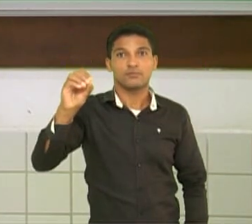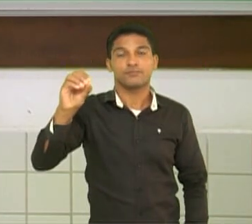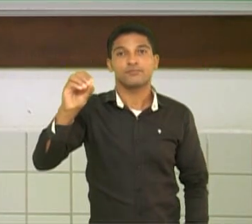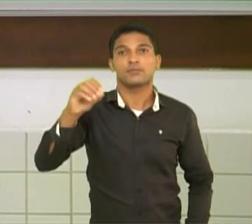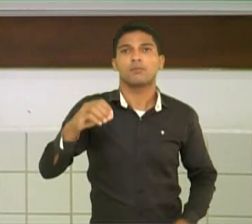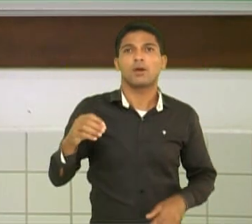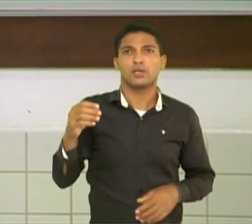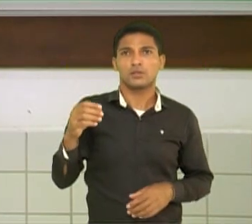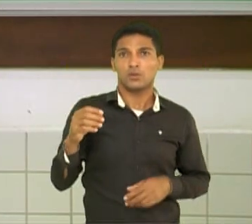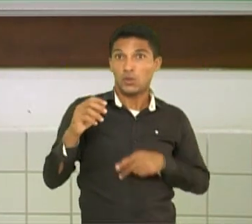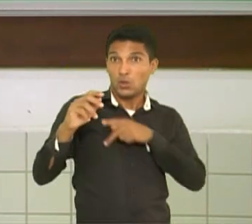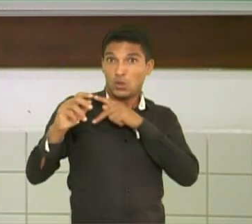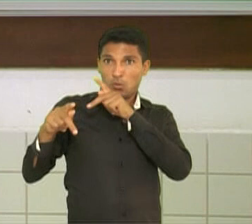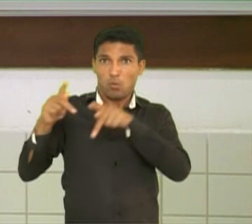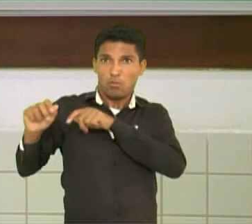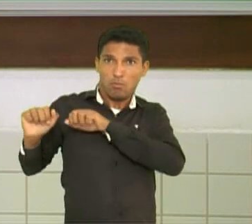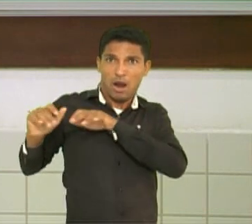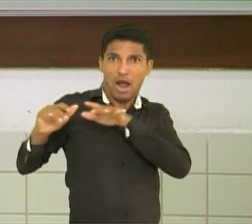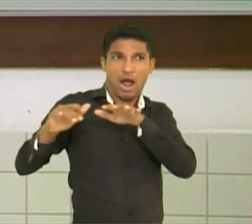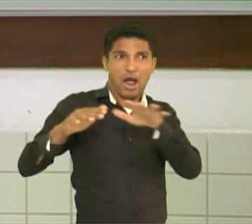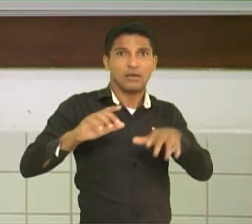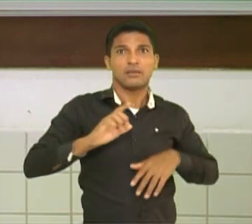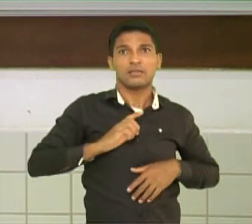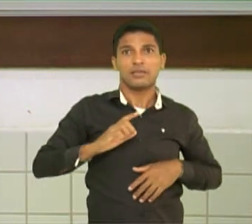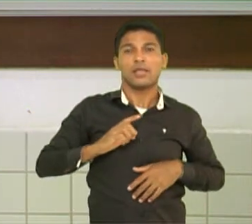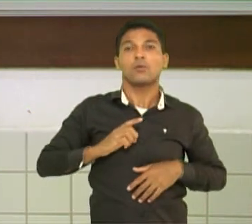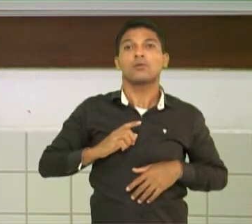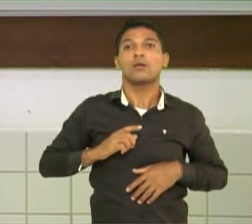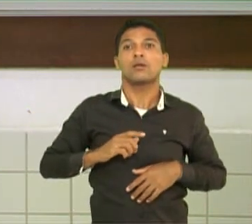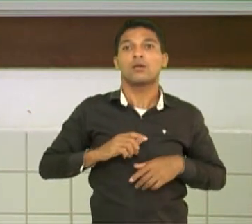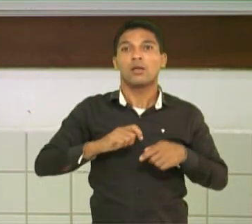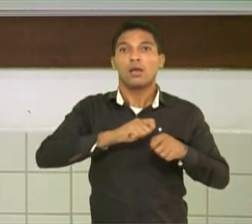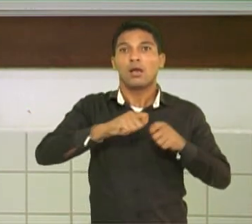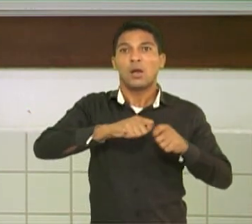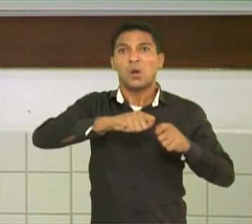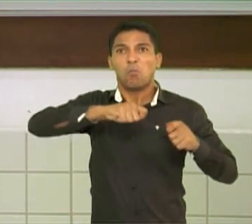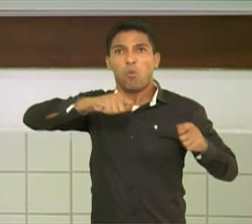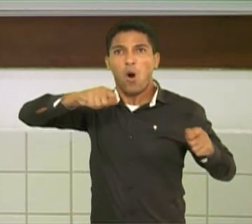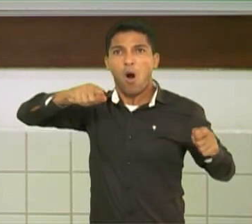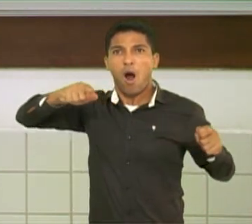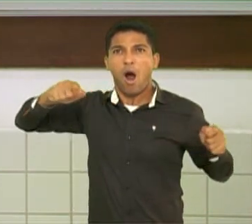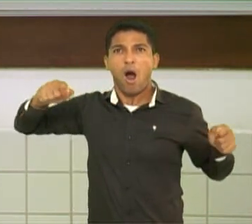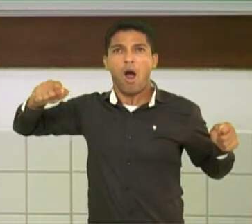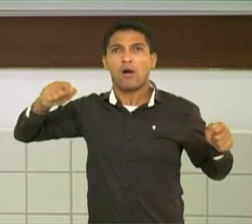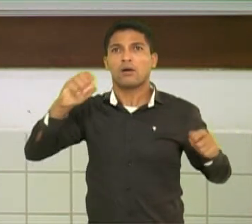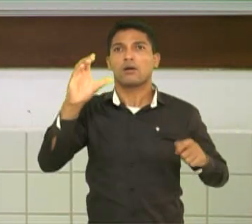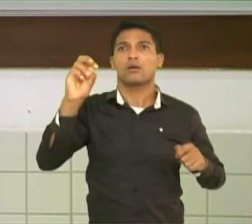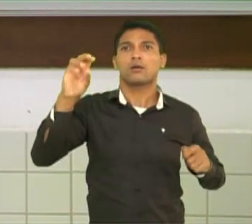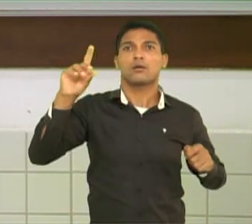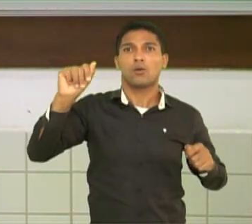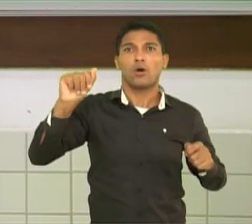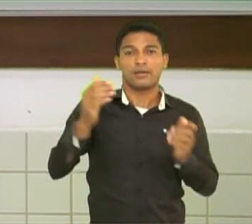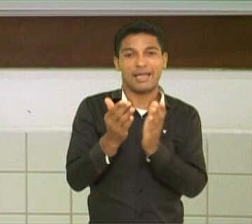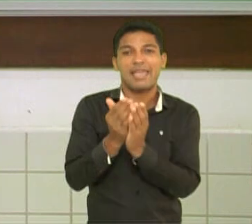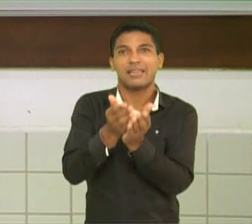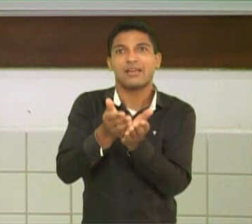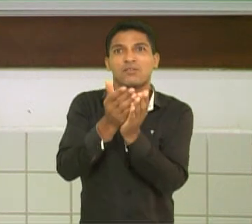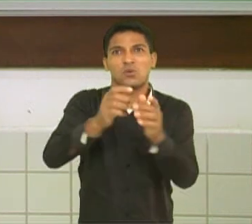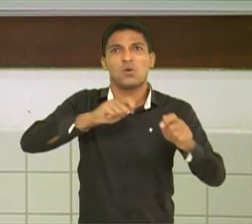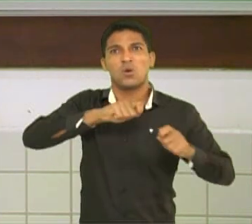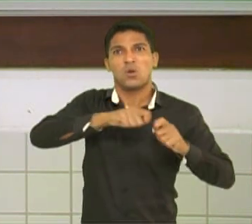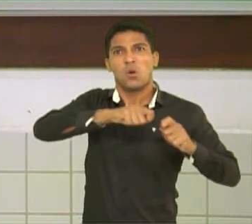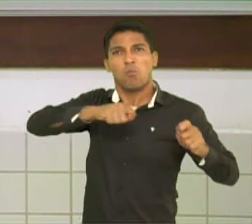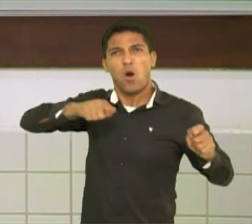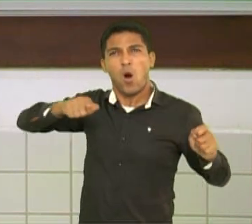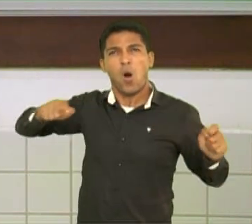a corda, uma grande corda de navio grande, e ela tem centenas de metros em volta